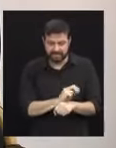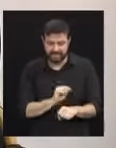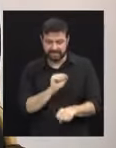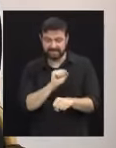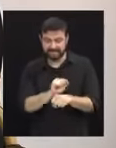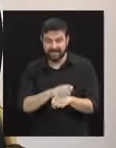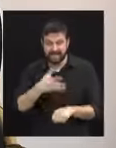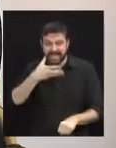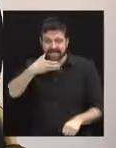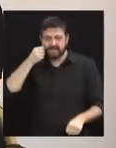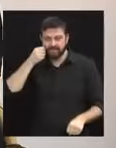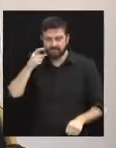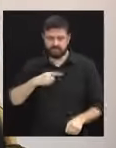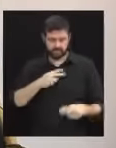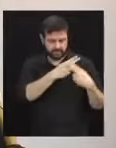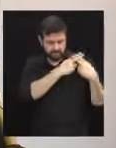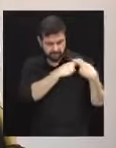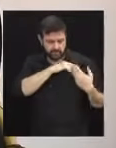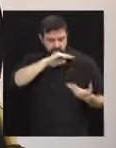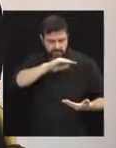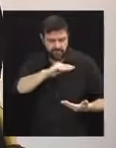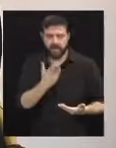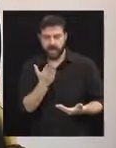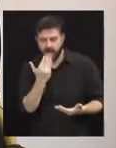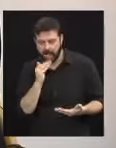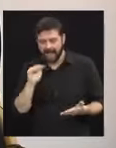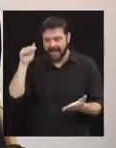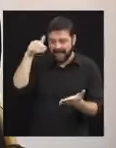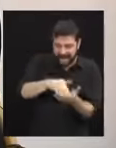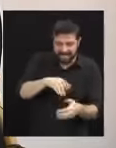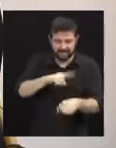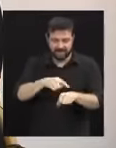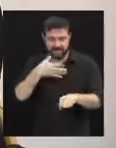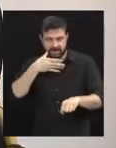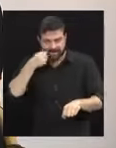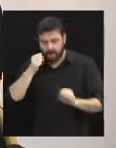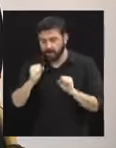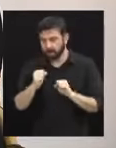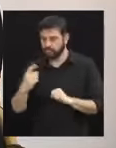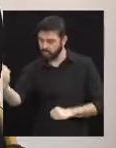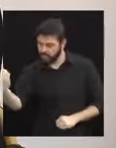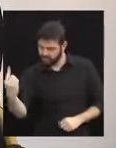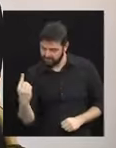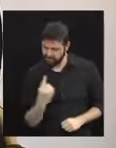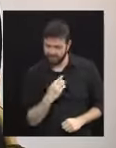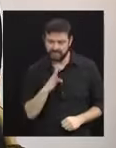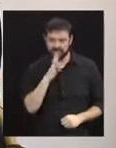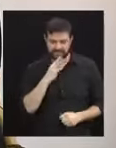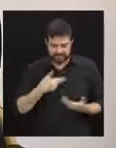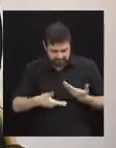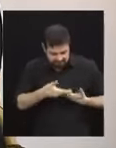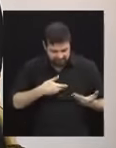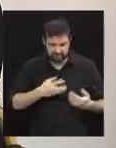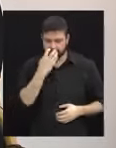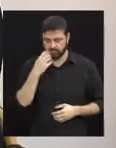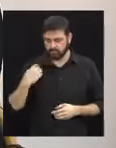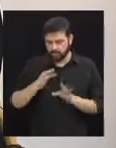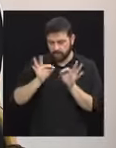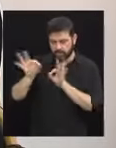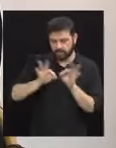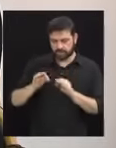dele. Se responsabilizar pela ração dele até o final, até ele ser adotado, né? Pode vir visitar também. São vários projetos que a gente está